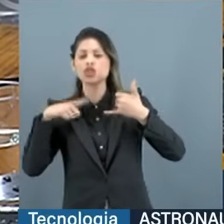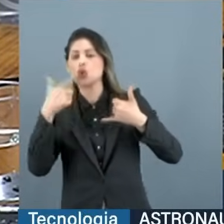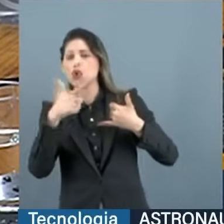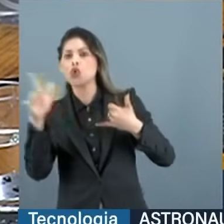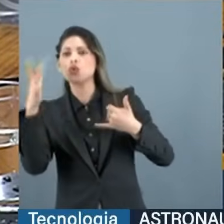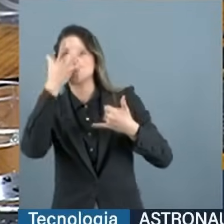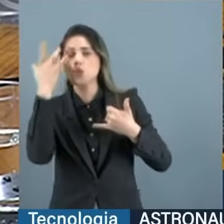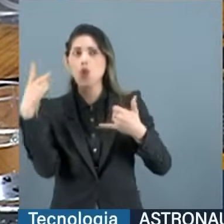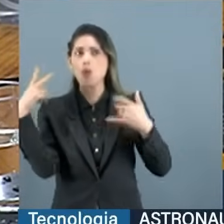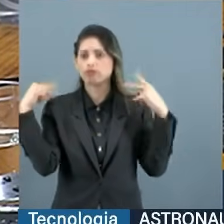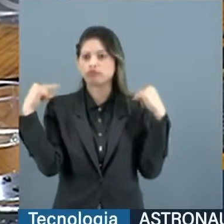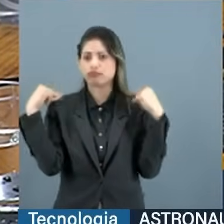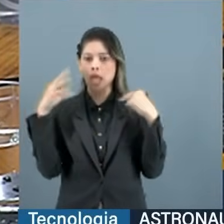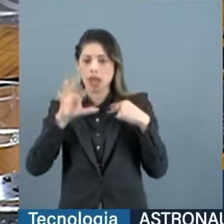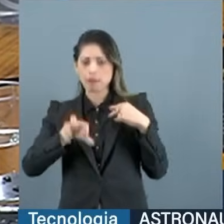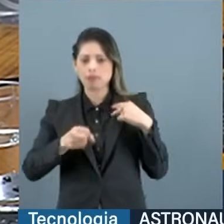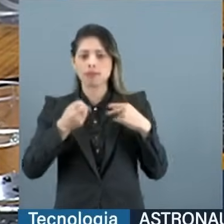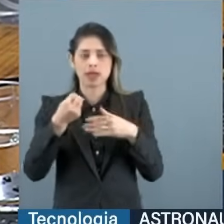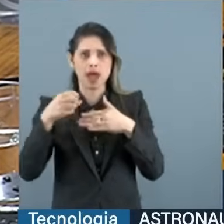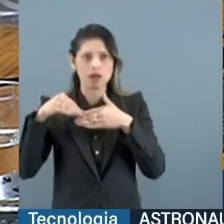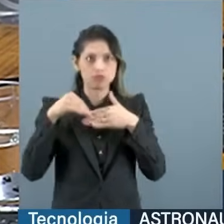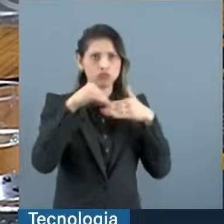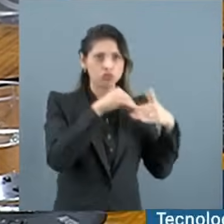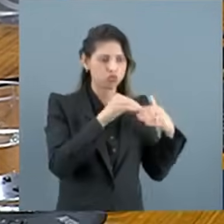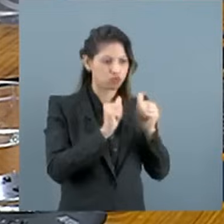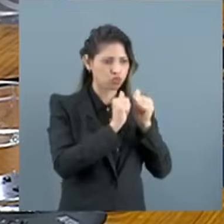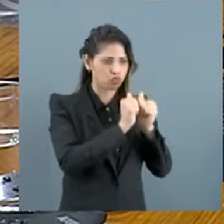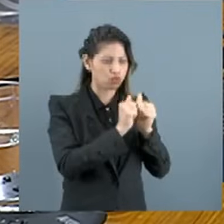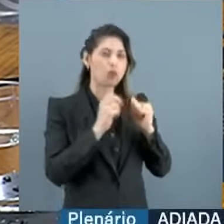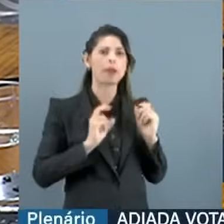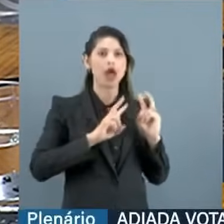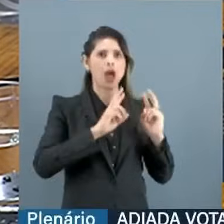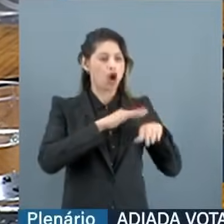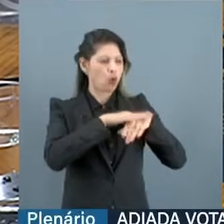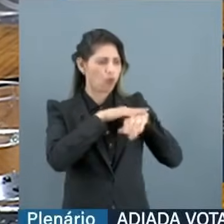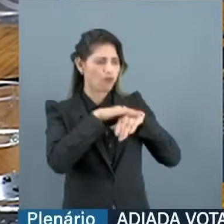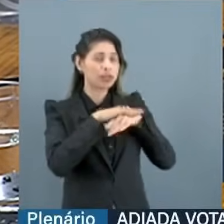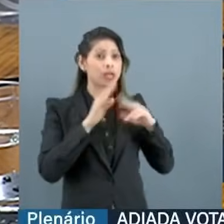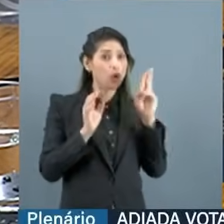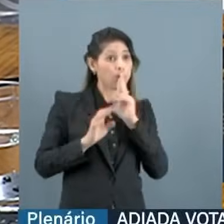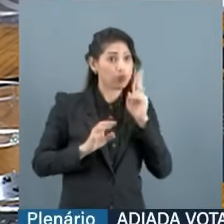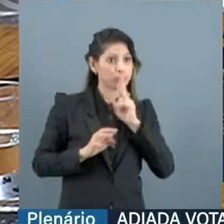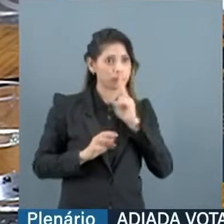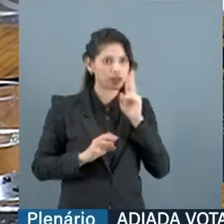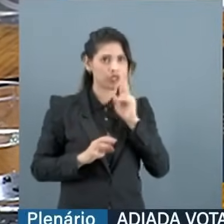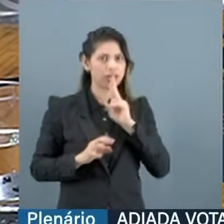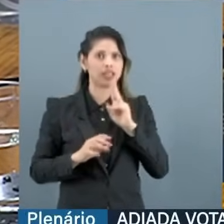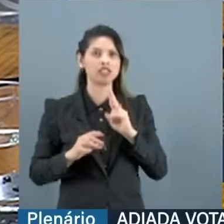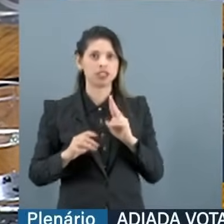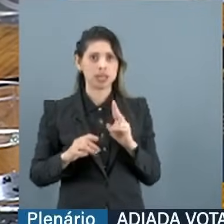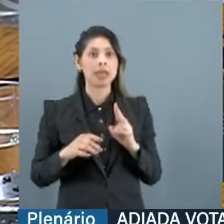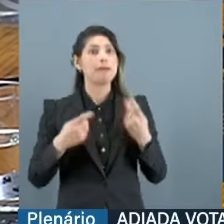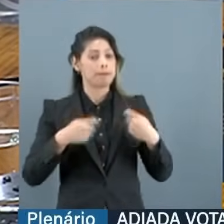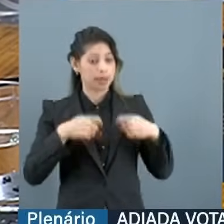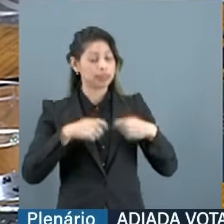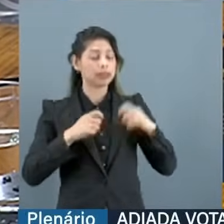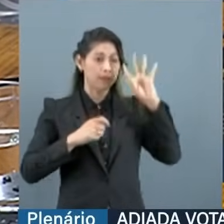e que era um assunto de um assunto urgente. Então era um assunto que teria que ser tratado naquele